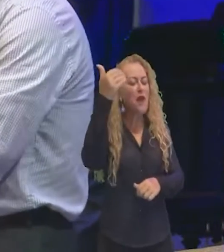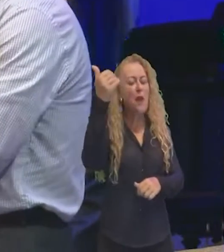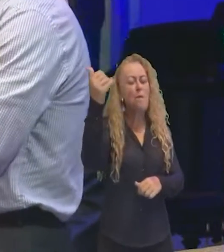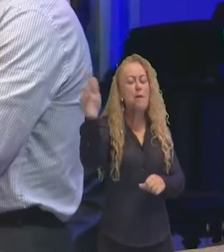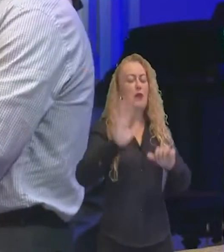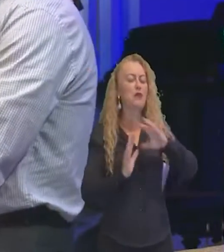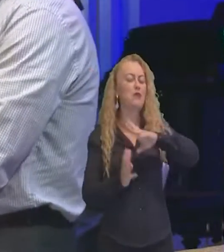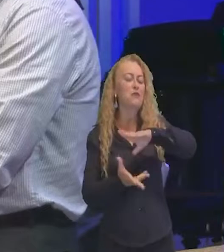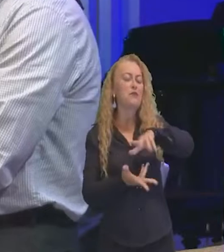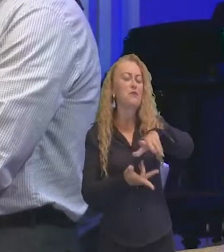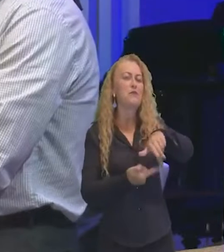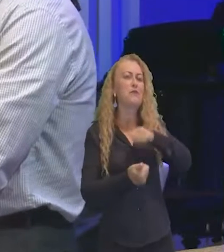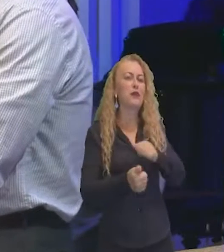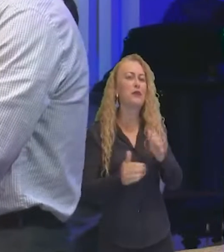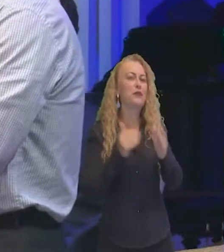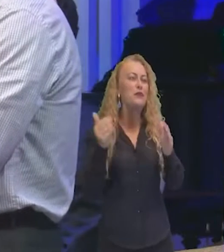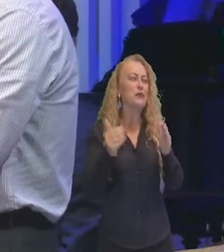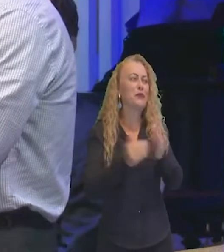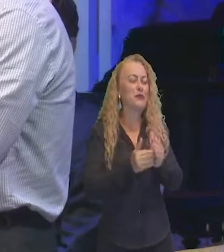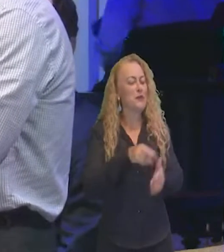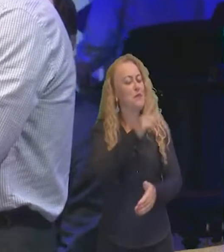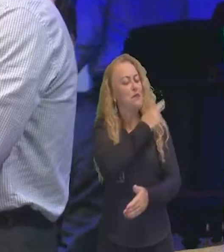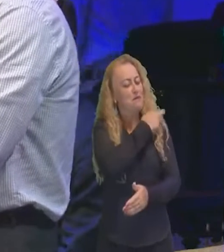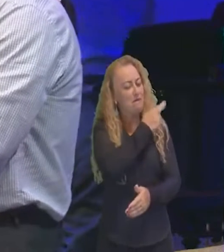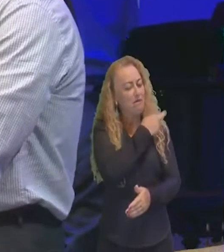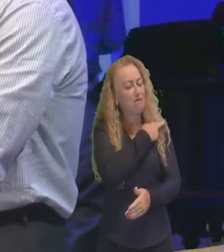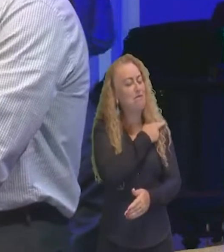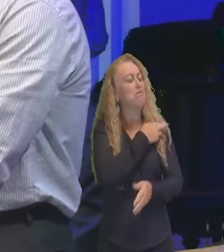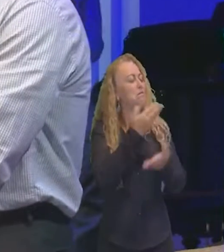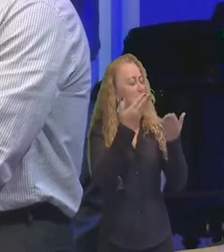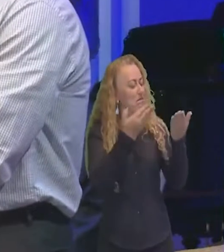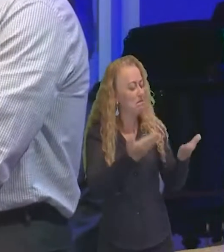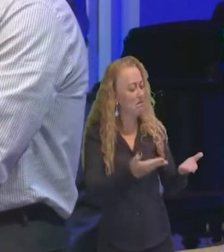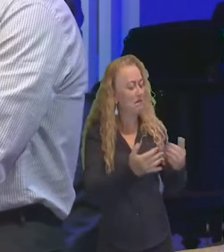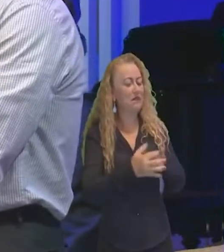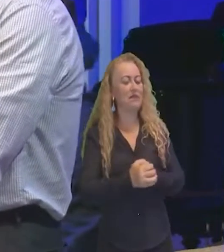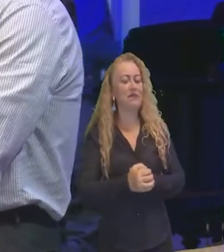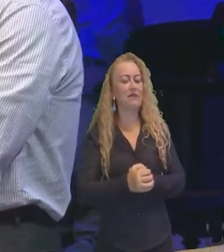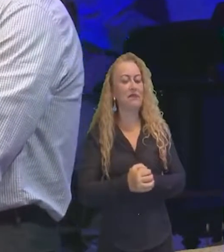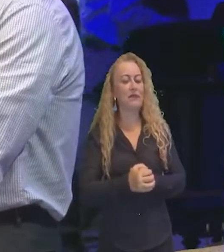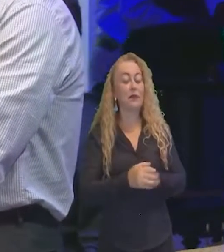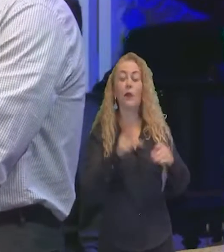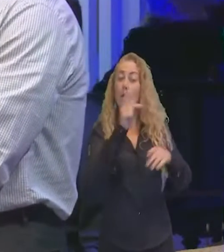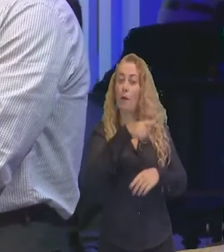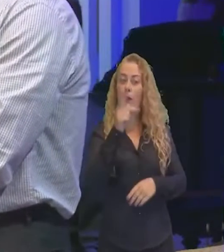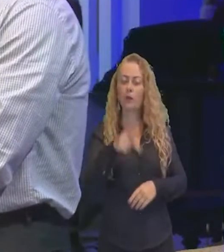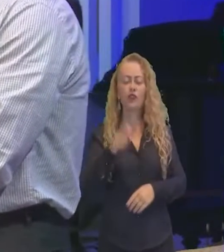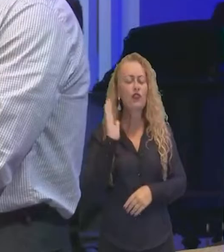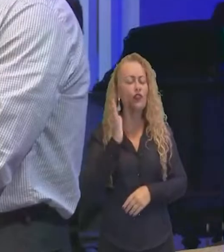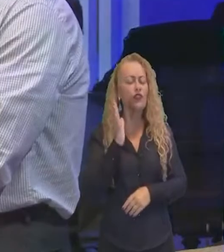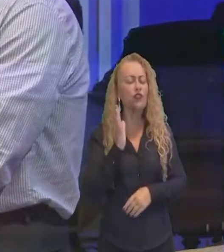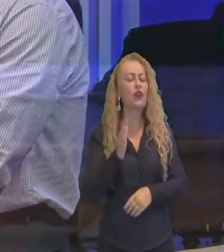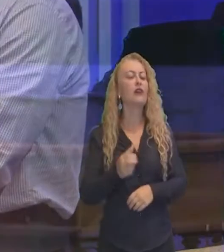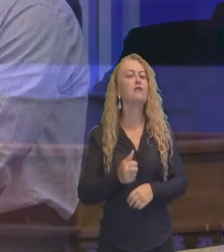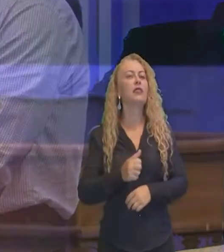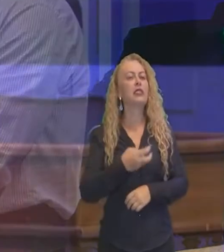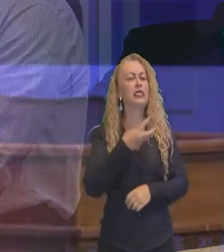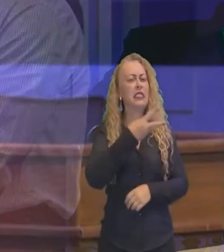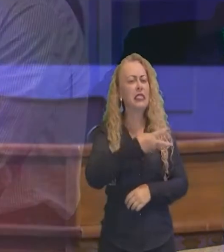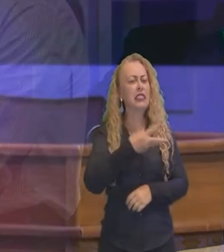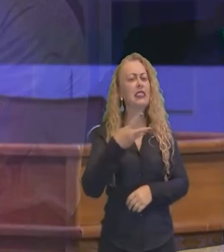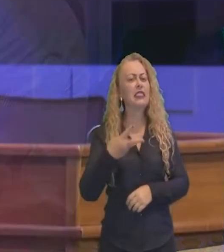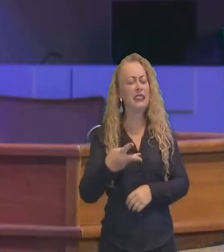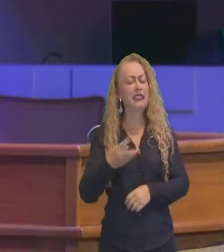né? E que responsabilidade que tem esta igreja ali. Mas o pastor está lá há mais de 30 anos nesta igreja, vai apresentar